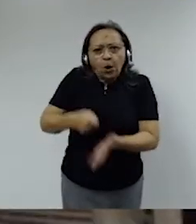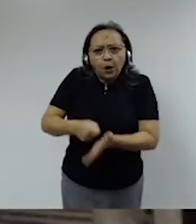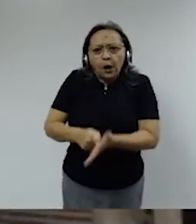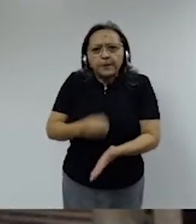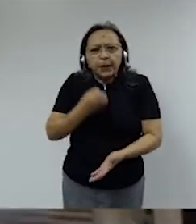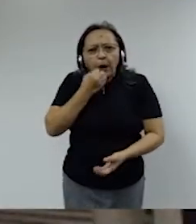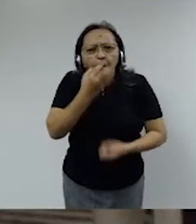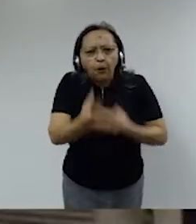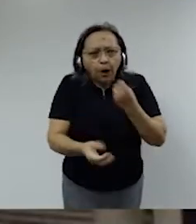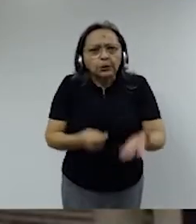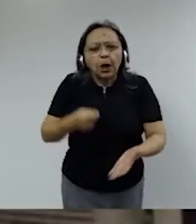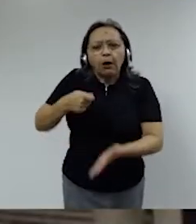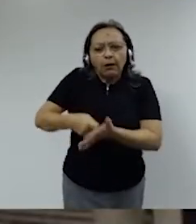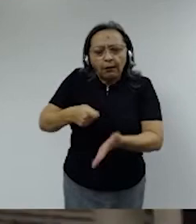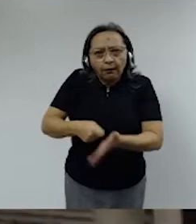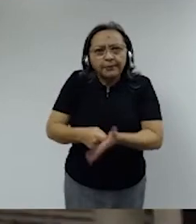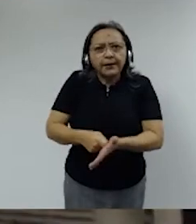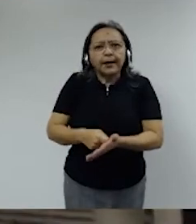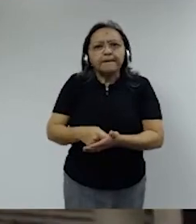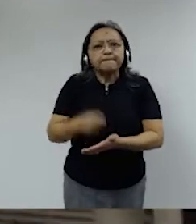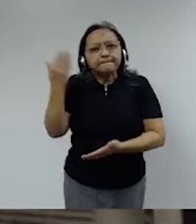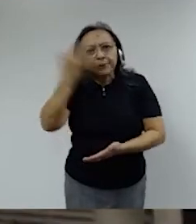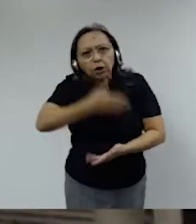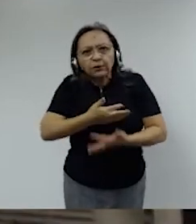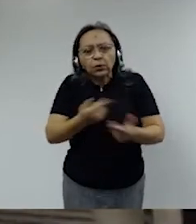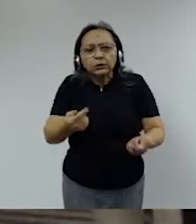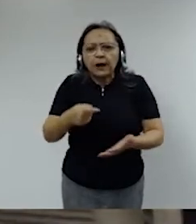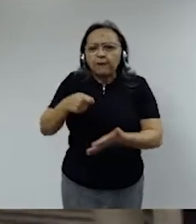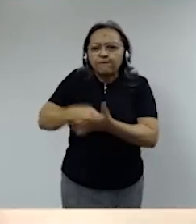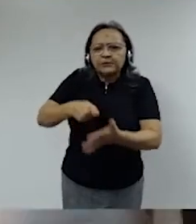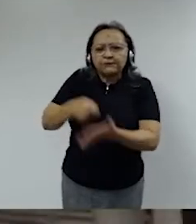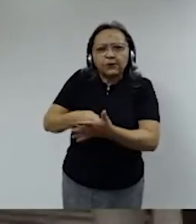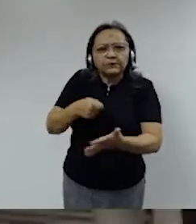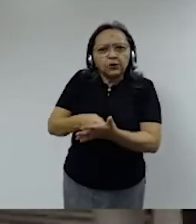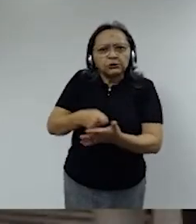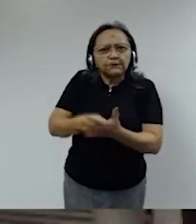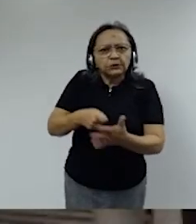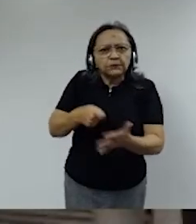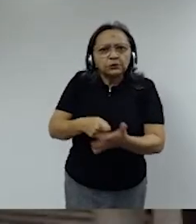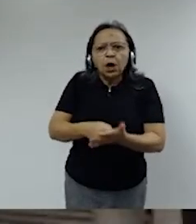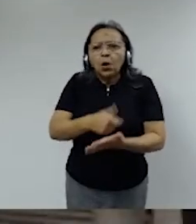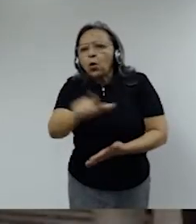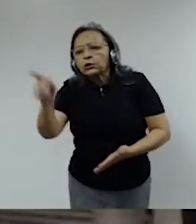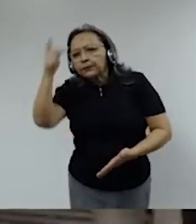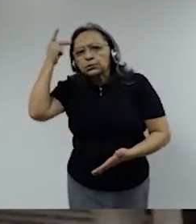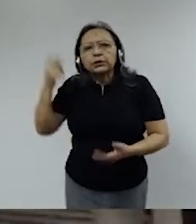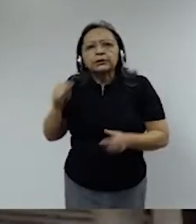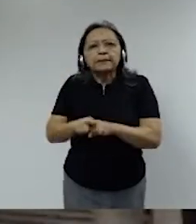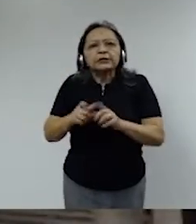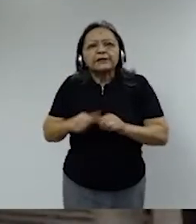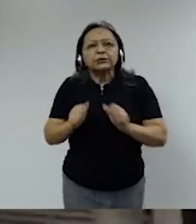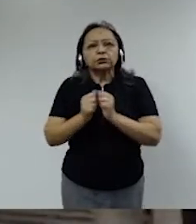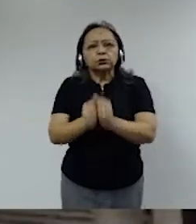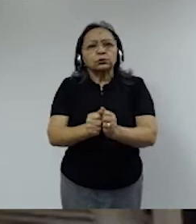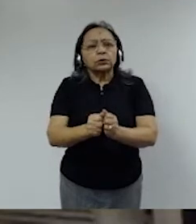forçar a apresentar provas contra si, forçar a apresentar outros que possam ter participado. Então, é um momento muito importante,